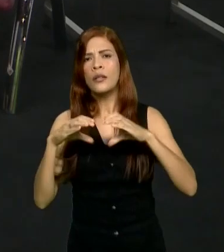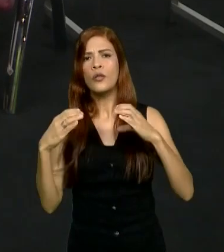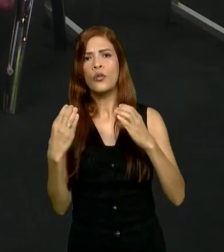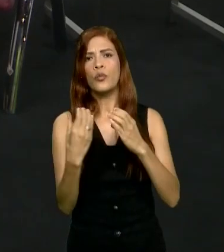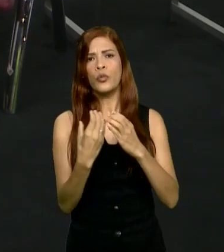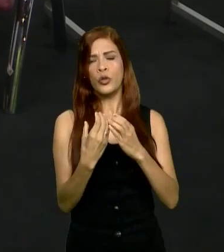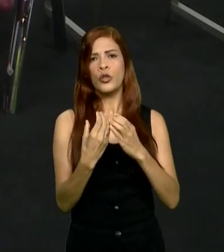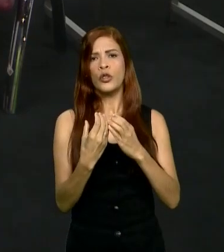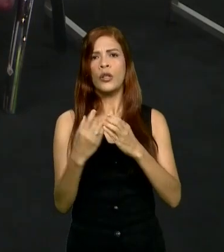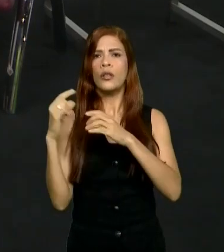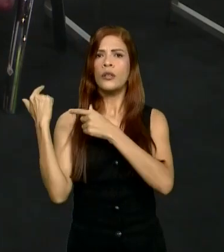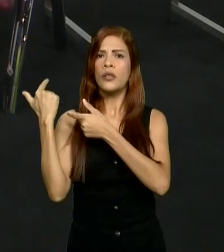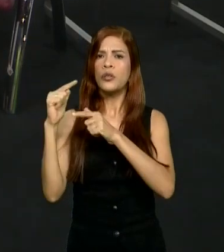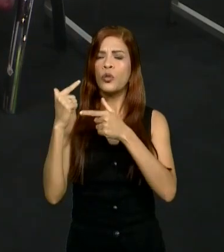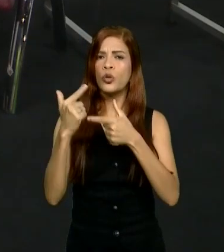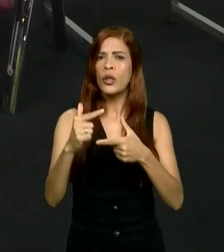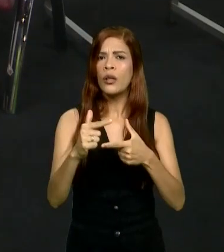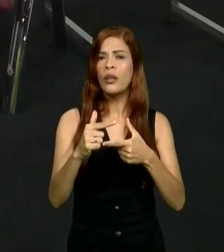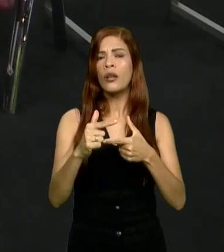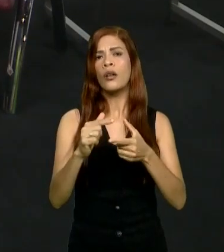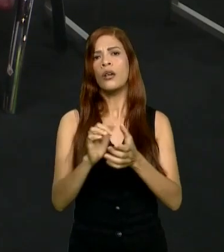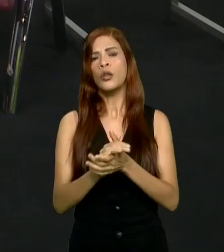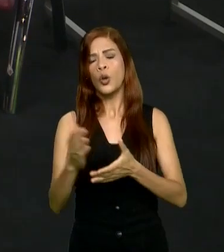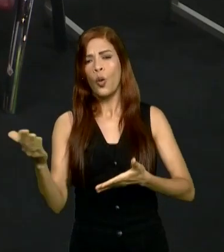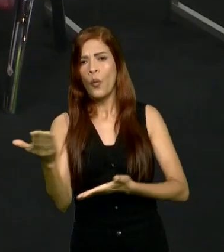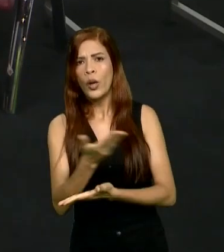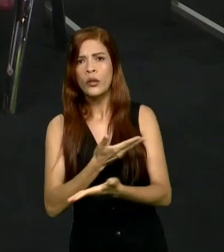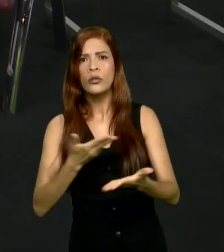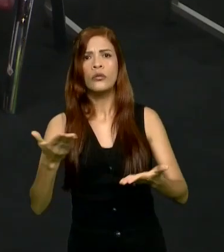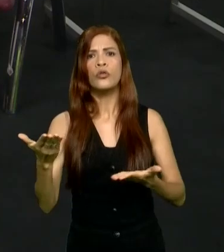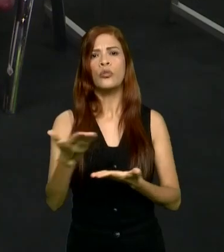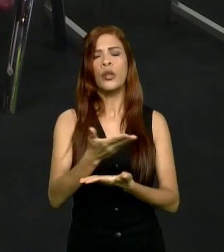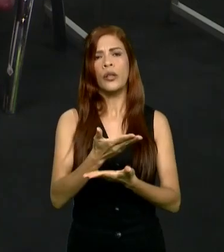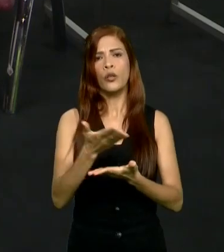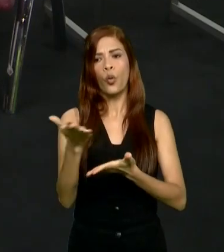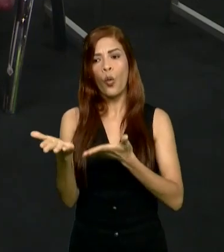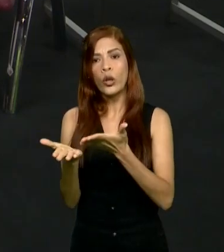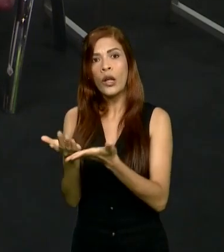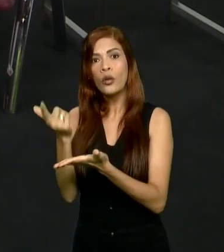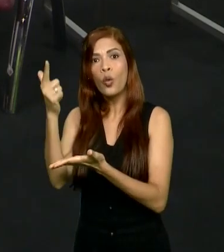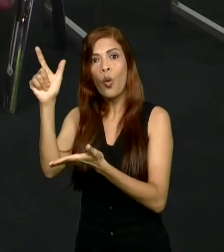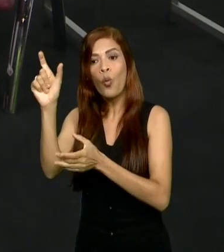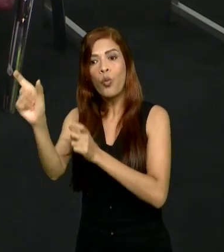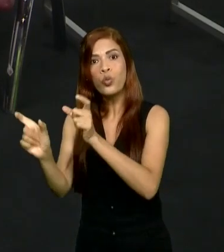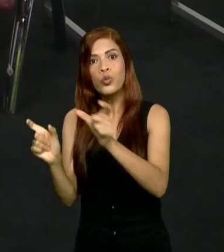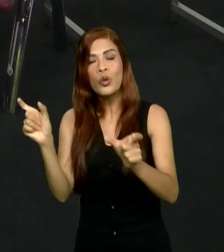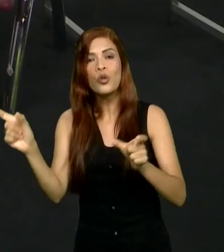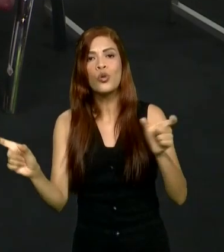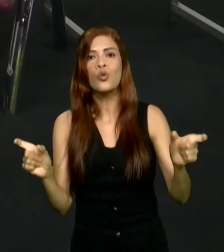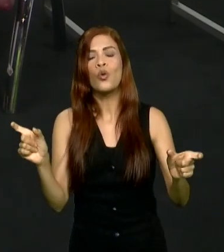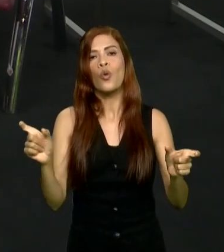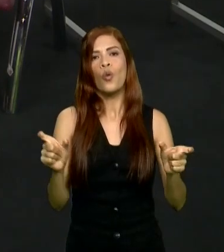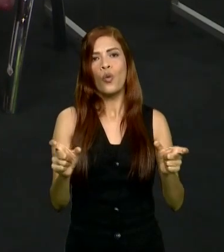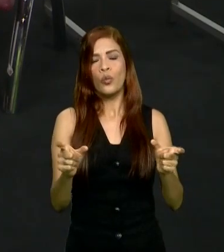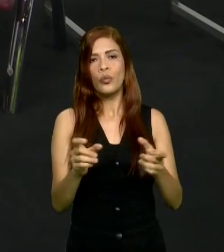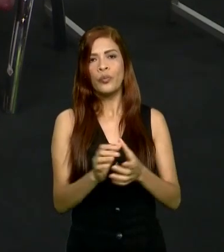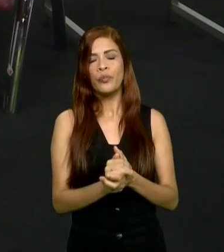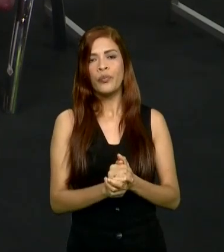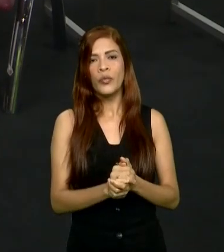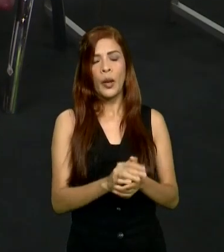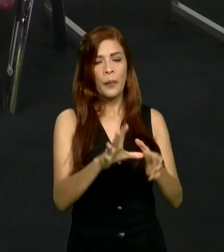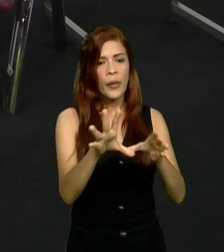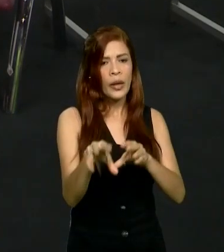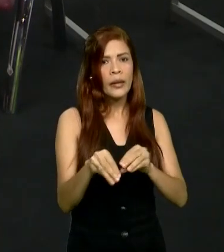cuidado com o outro, desde de plantar o alimento, desde passando pela colheita até o fazer, né,